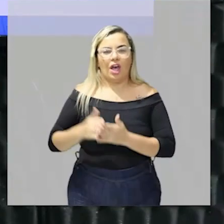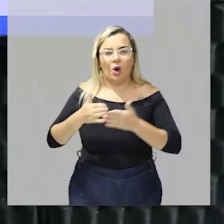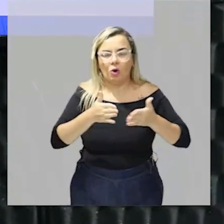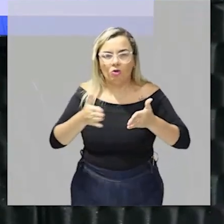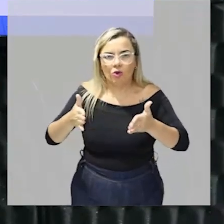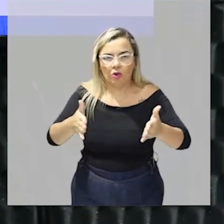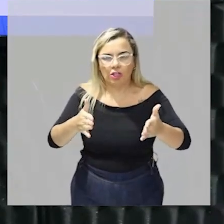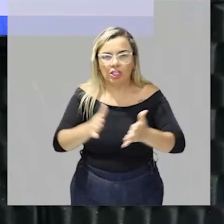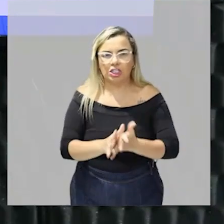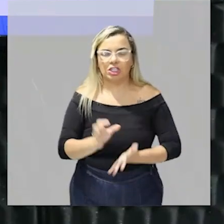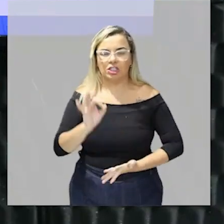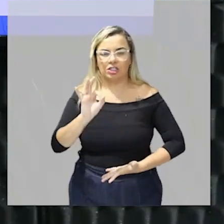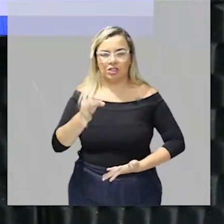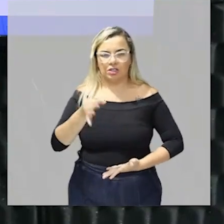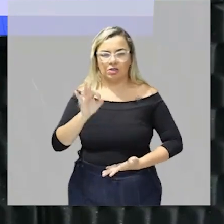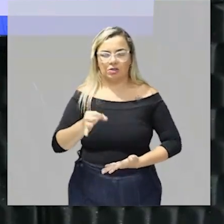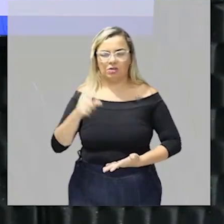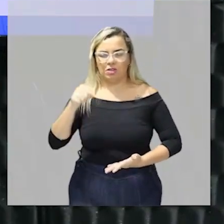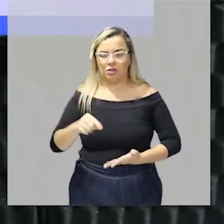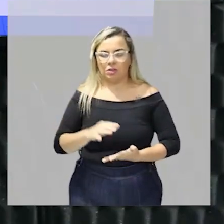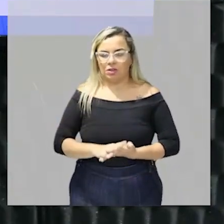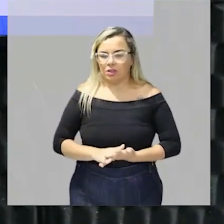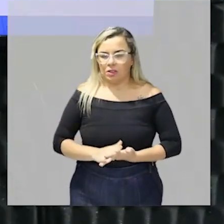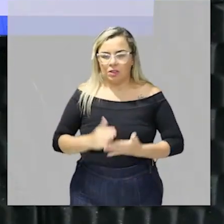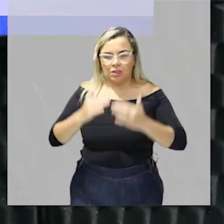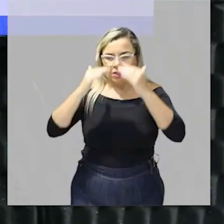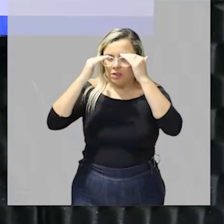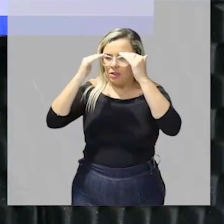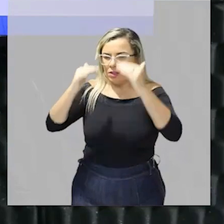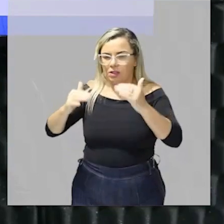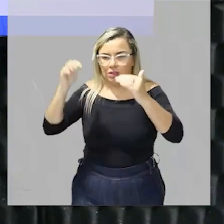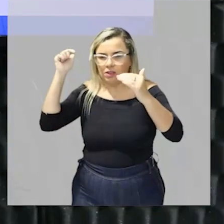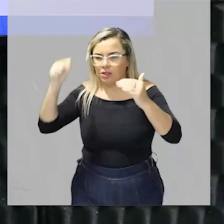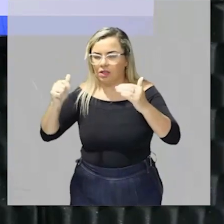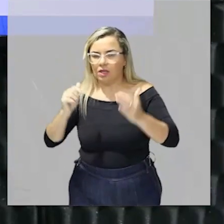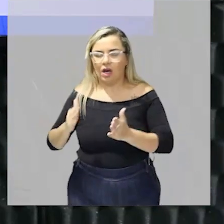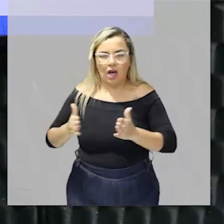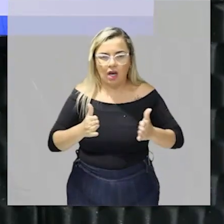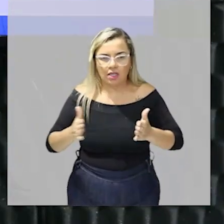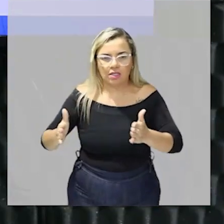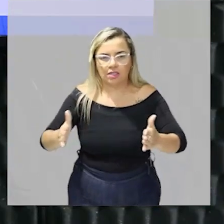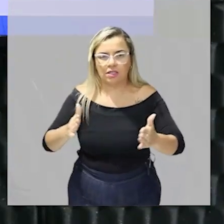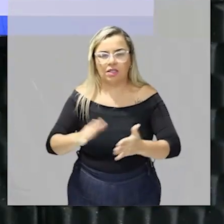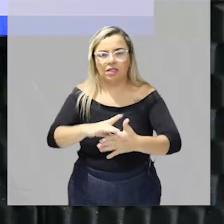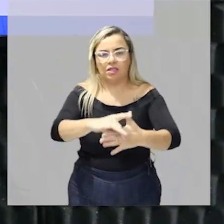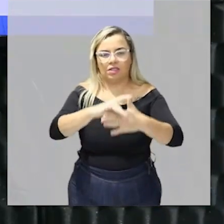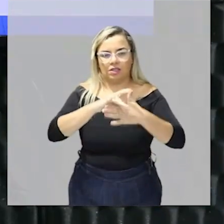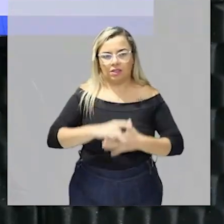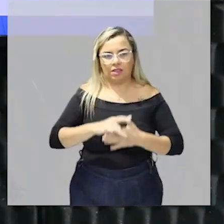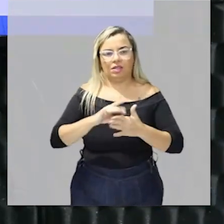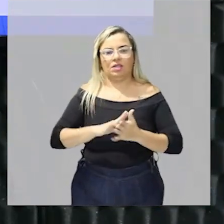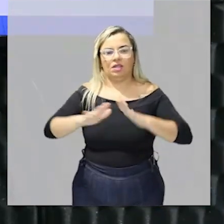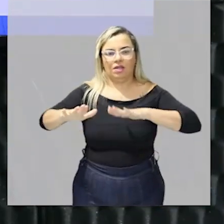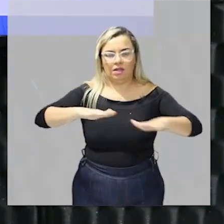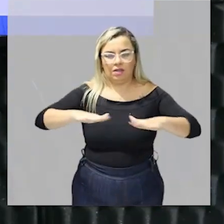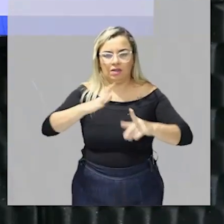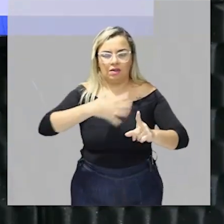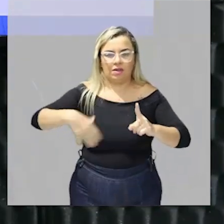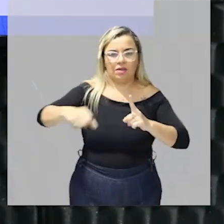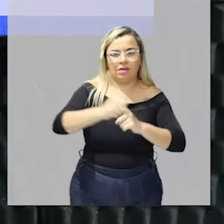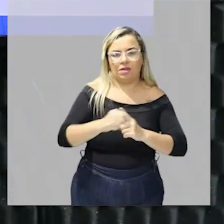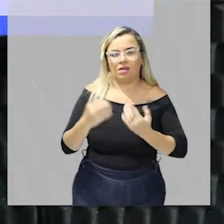verdadeiro fanatismo político e religioso em relação aos seus seguidores. Tais movimentos sociais